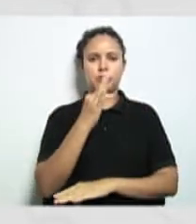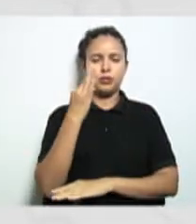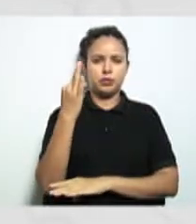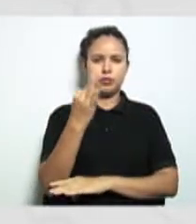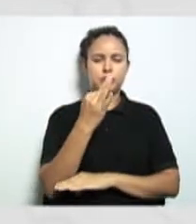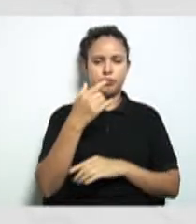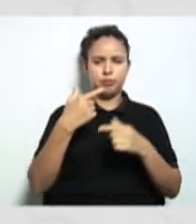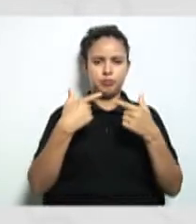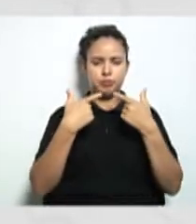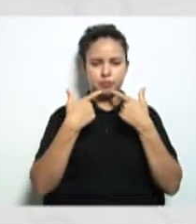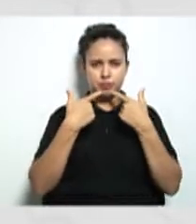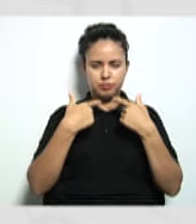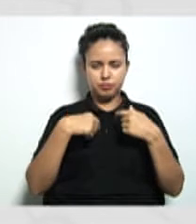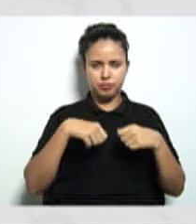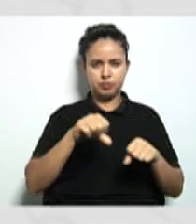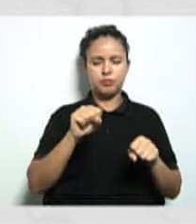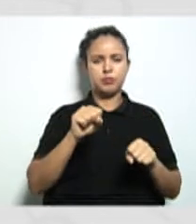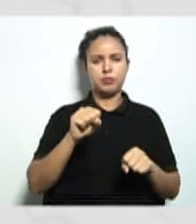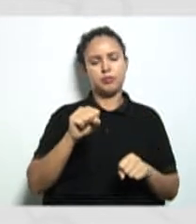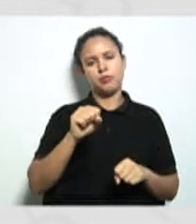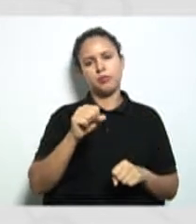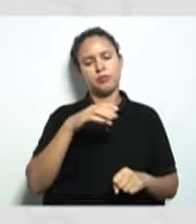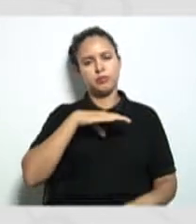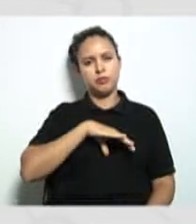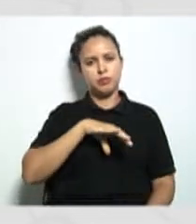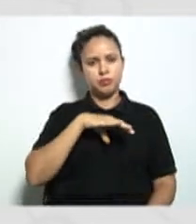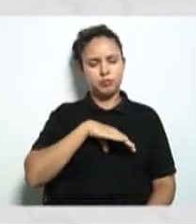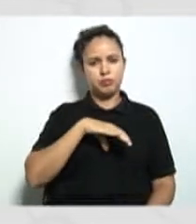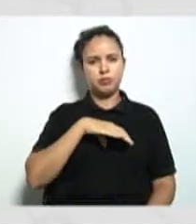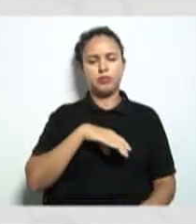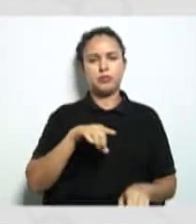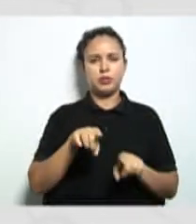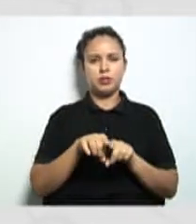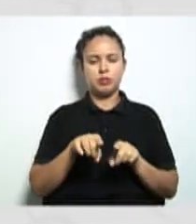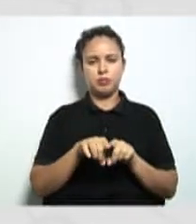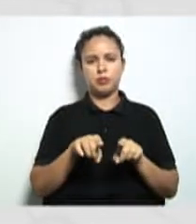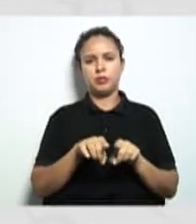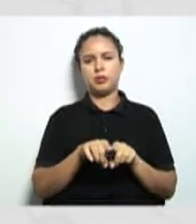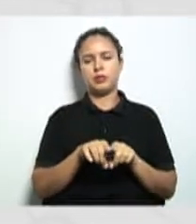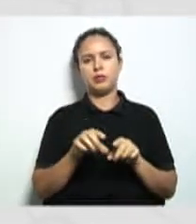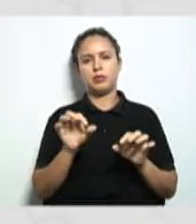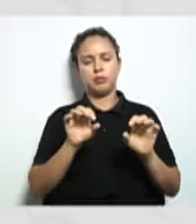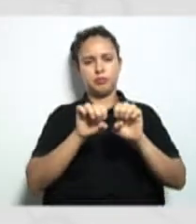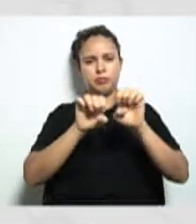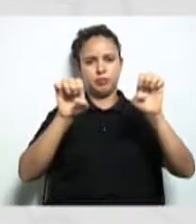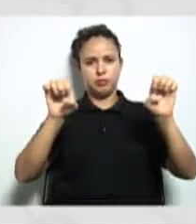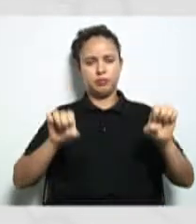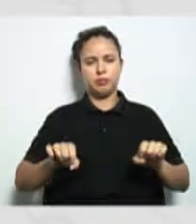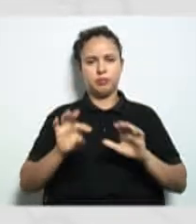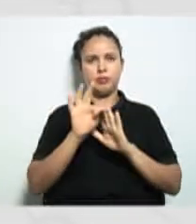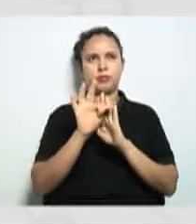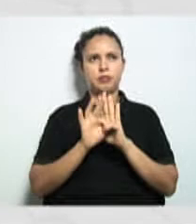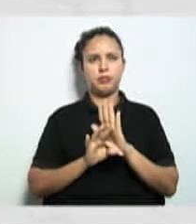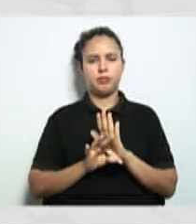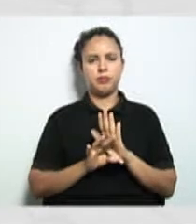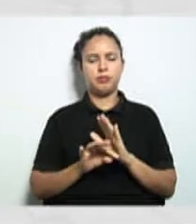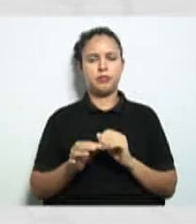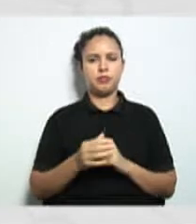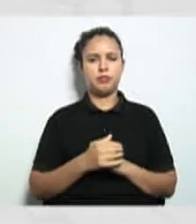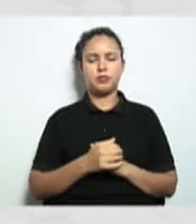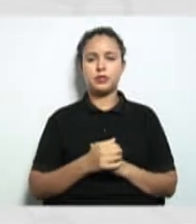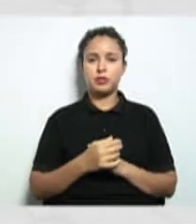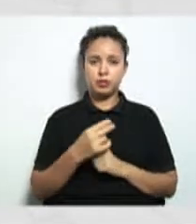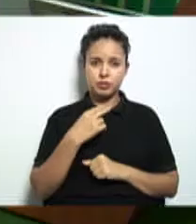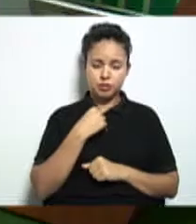língua portuguesa e a questão das normas de formatação e de estrutura. Então, professora, a gente não